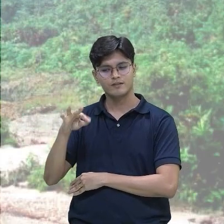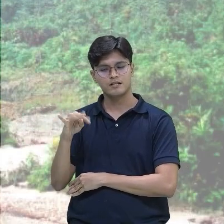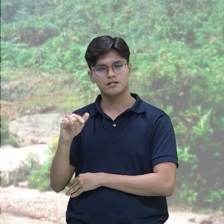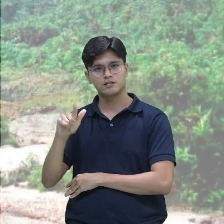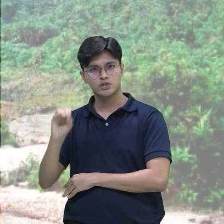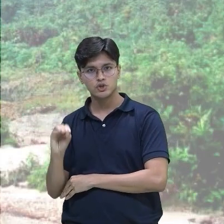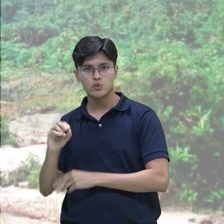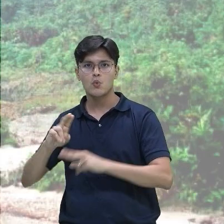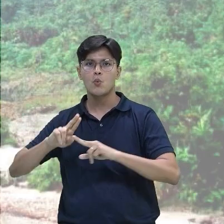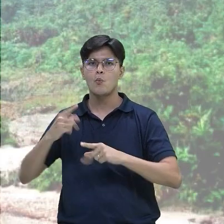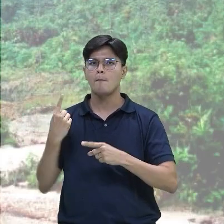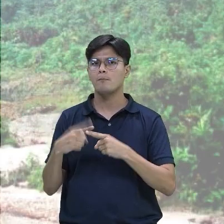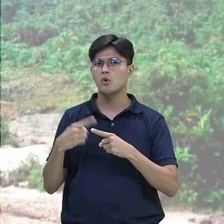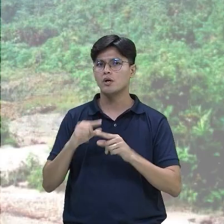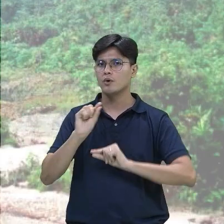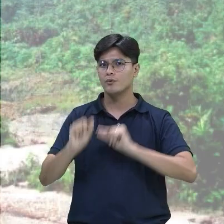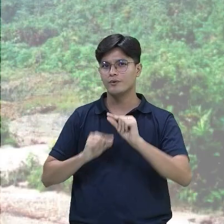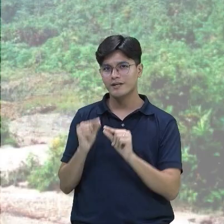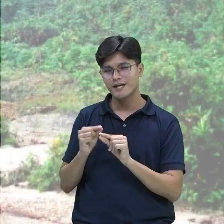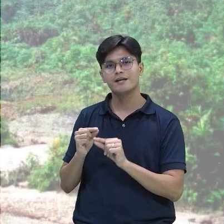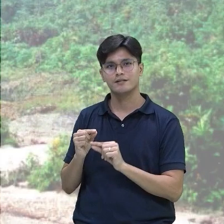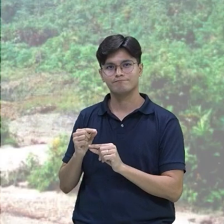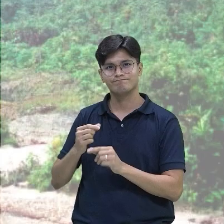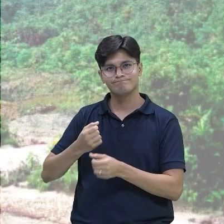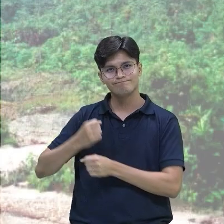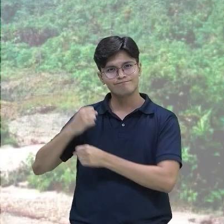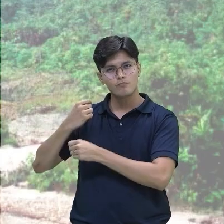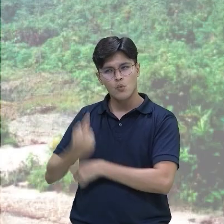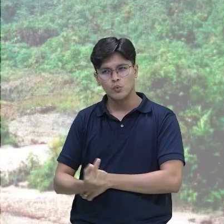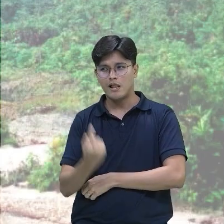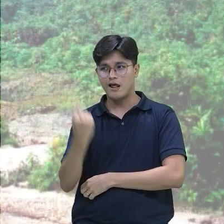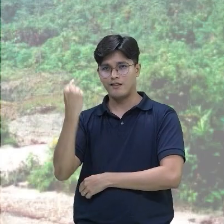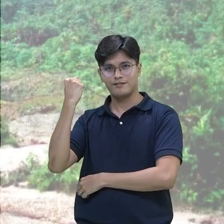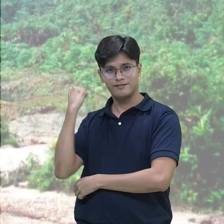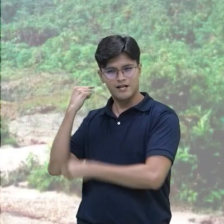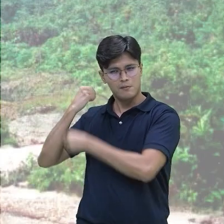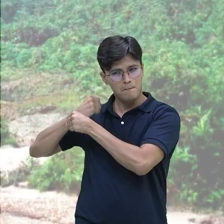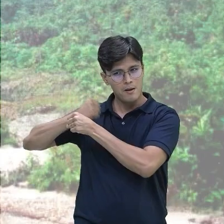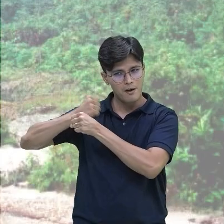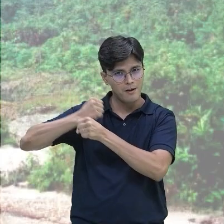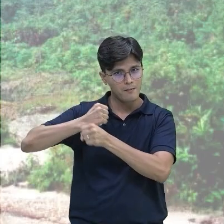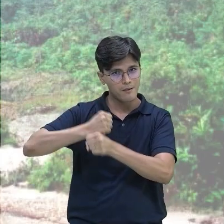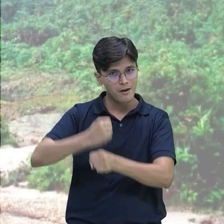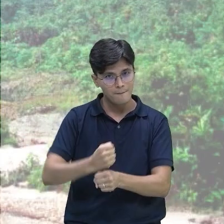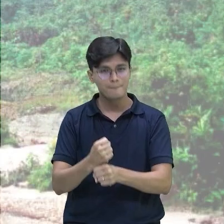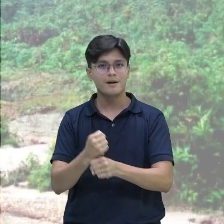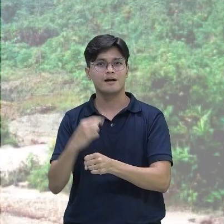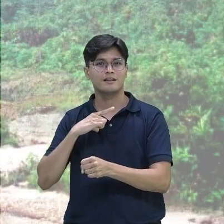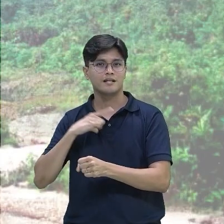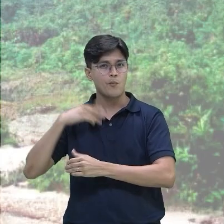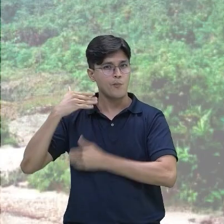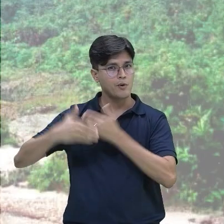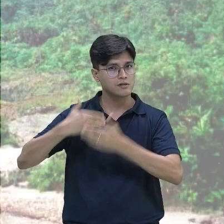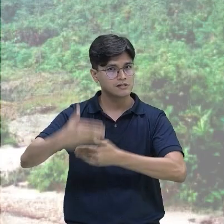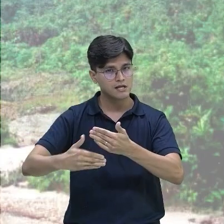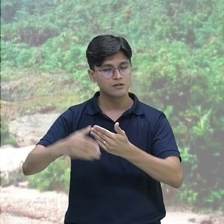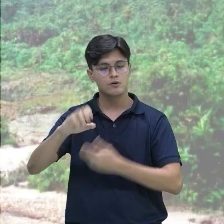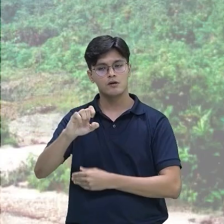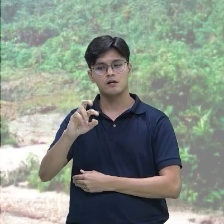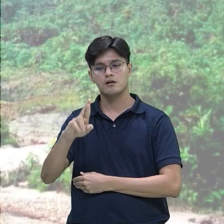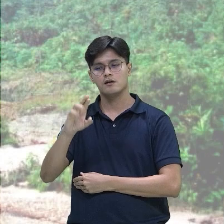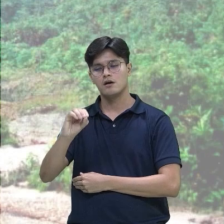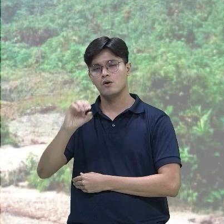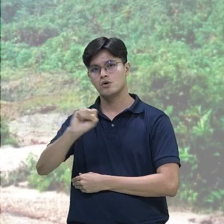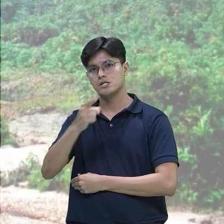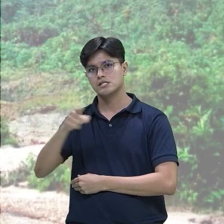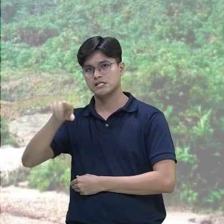processos erosivos, tá bom? Então, as altitudes médias do relevo brasileiro, gente, eles